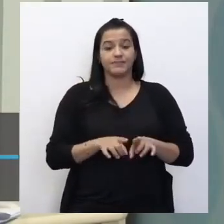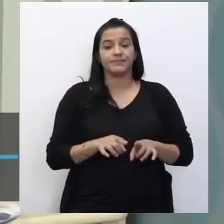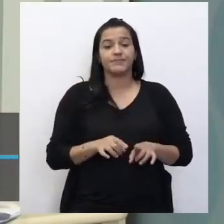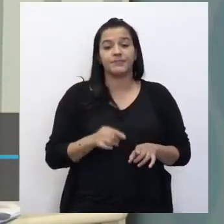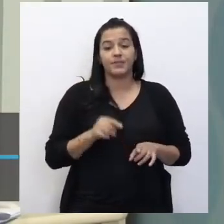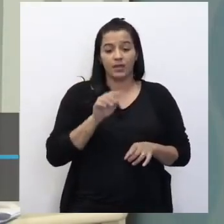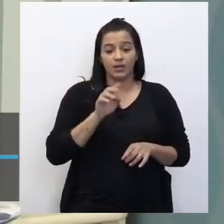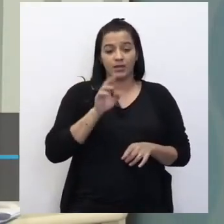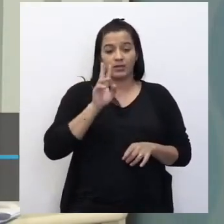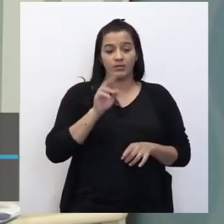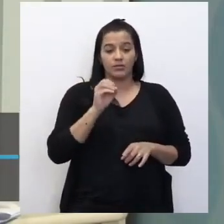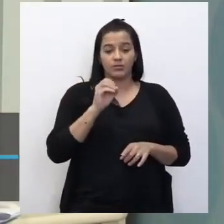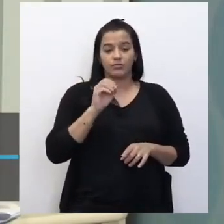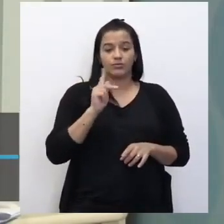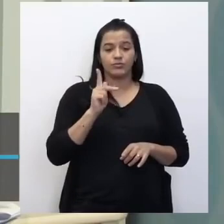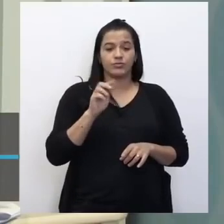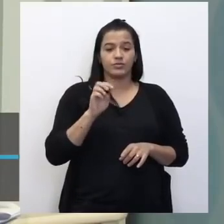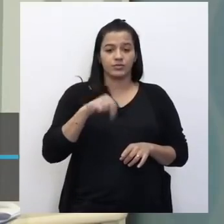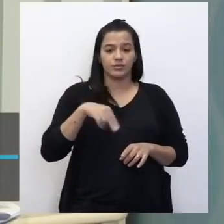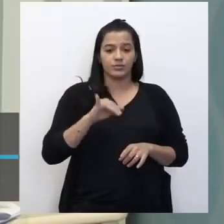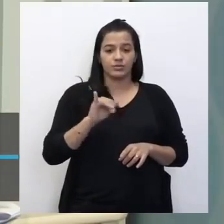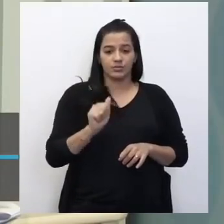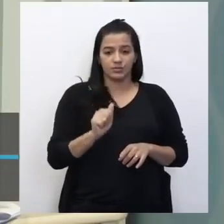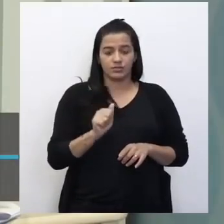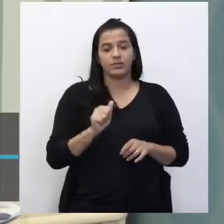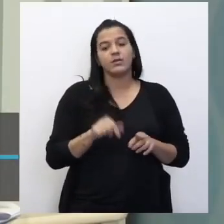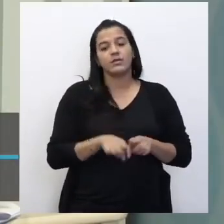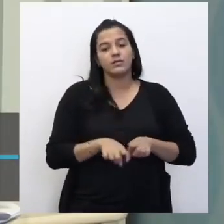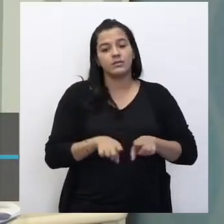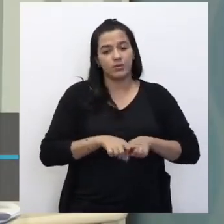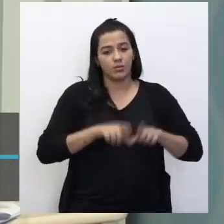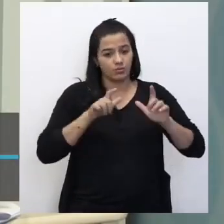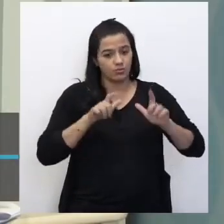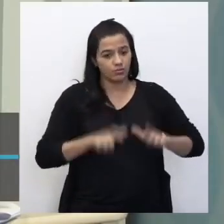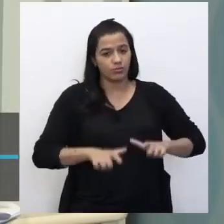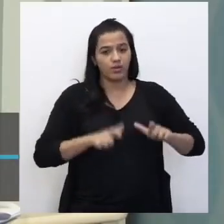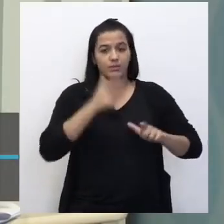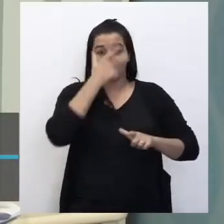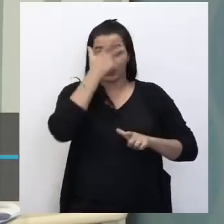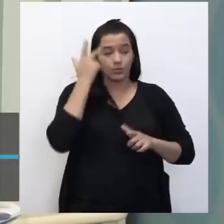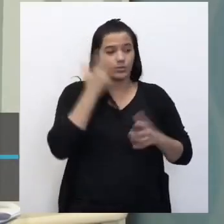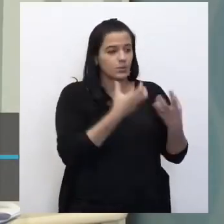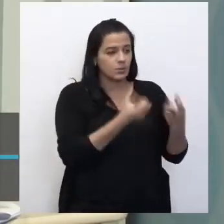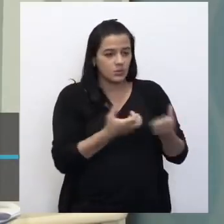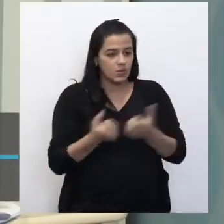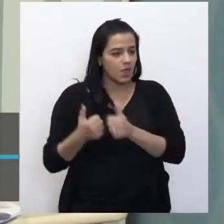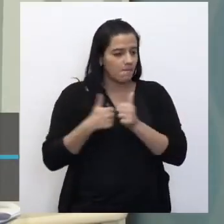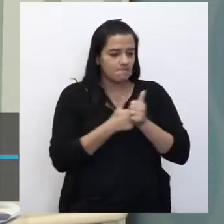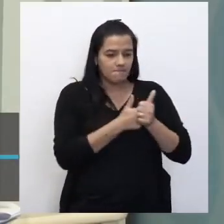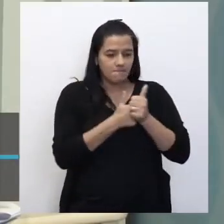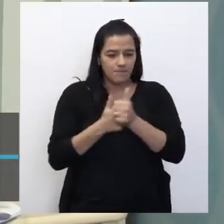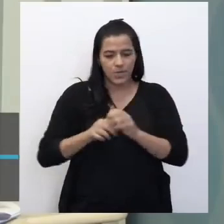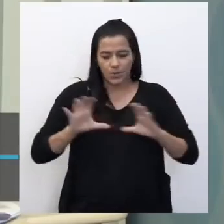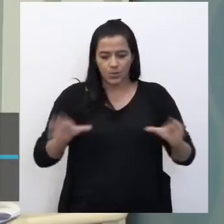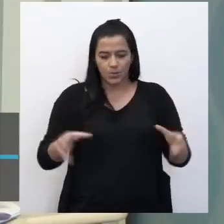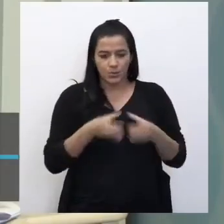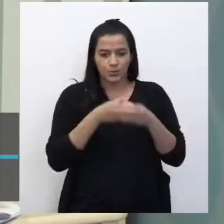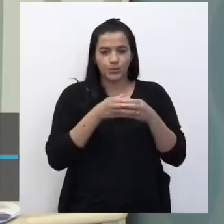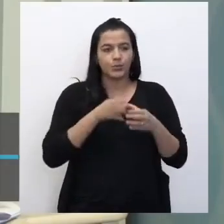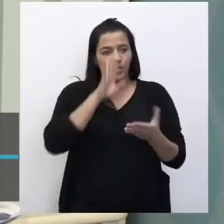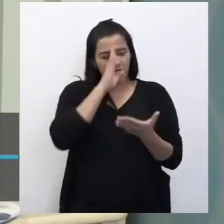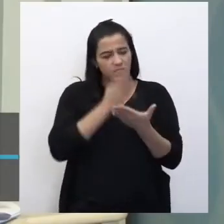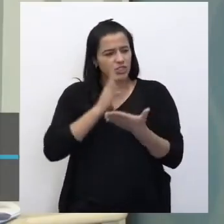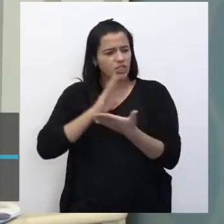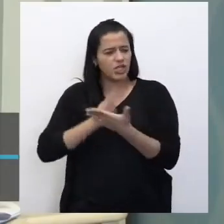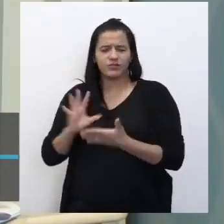que ela era assim, uma área que tinha tantos adeptos, tantos seguidores, tantas pessoas acreditando